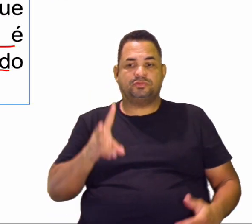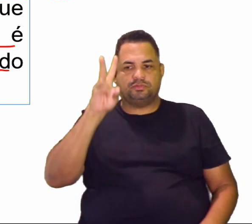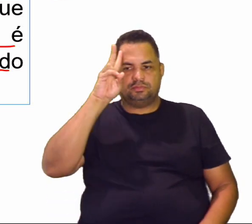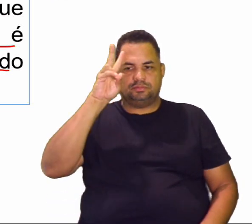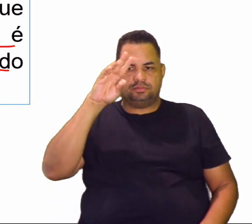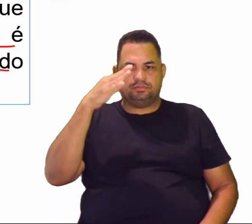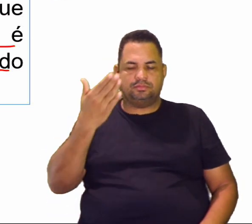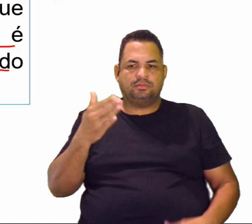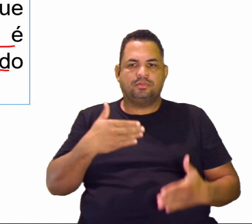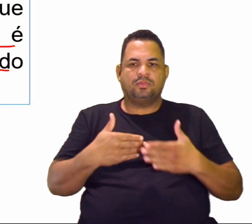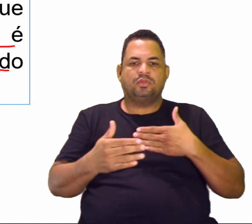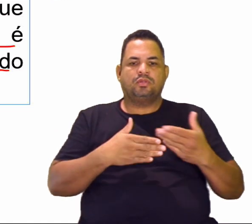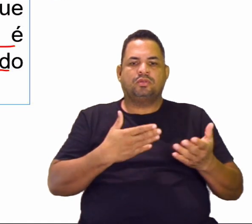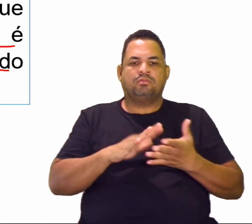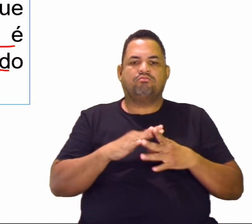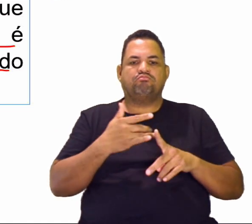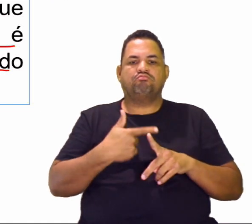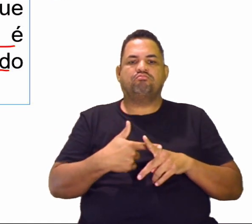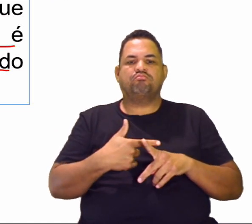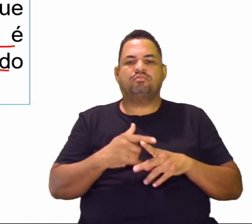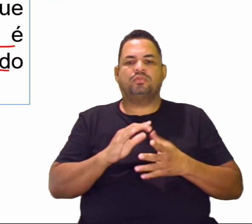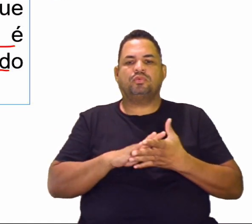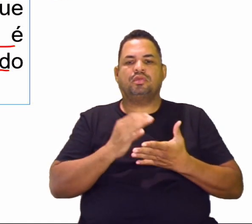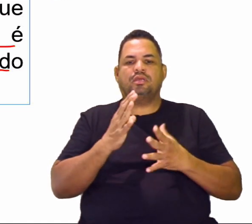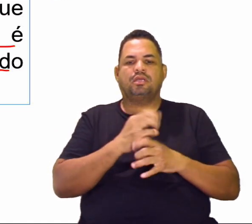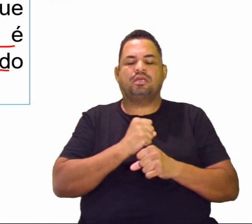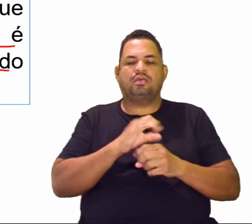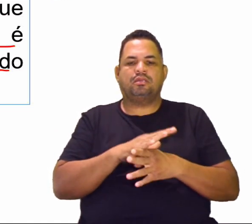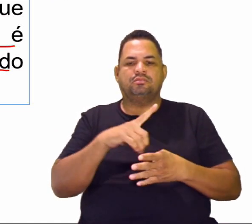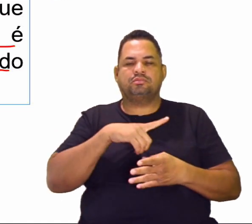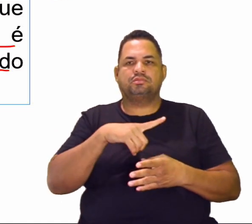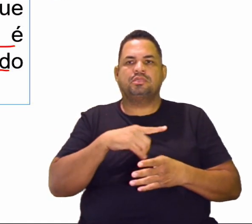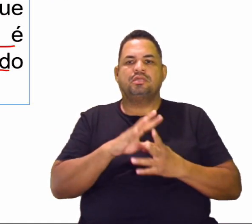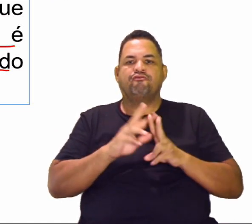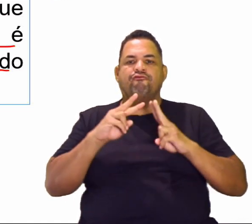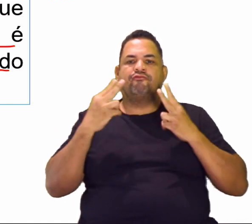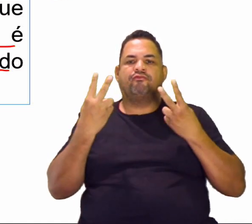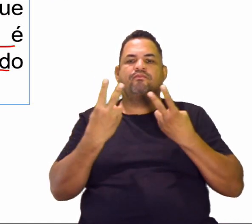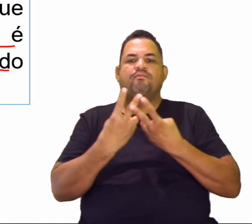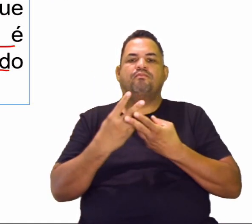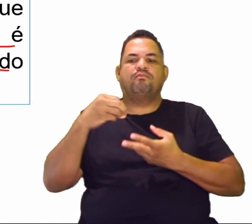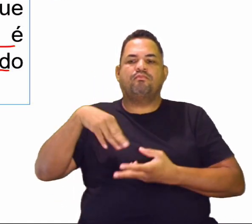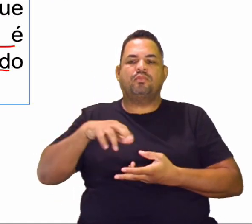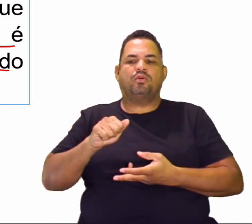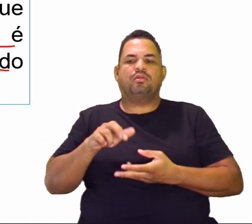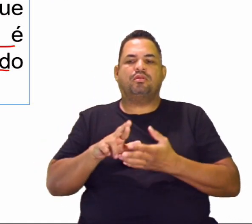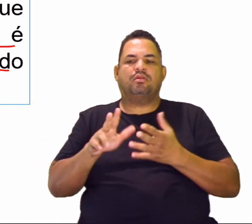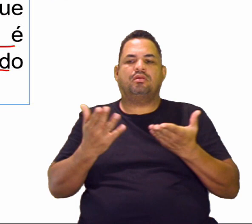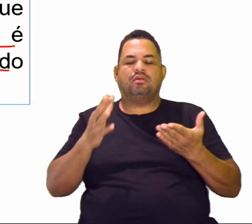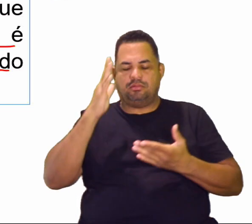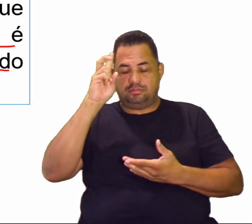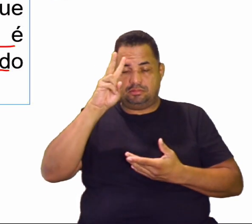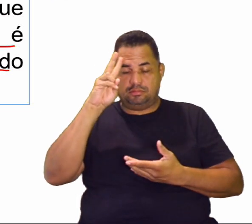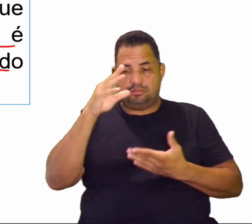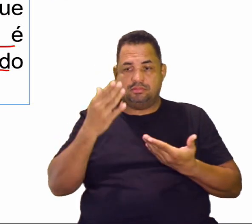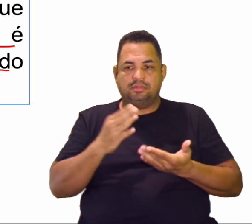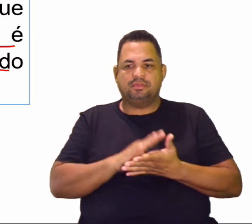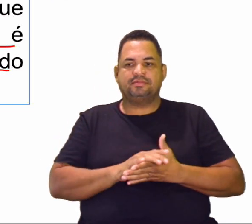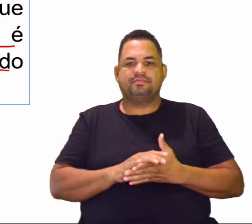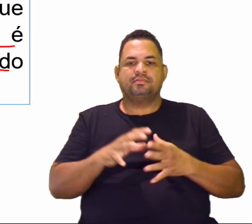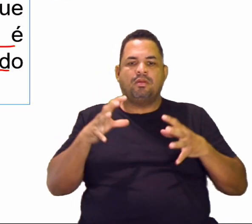que qualquer problema que envolver volume molar, lembre-se de uma coisa.